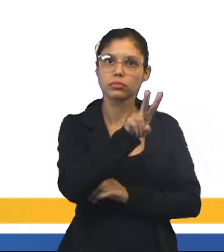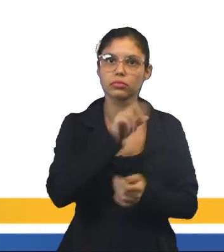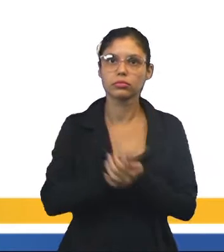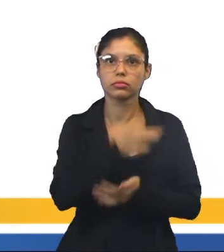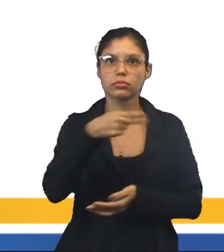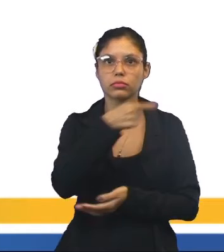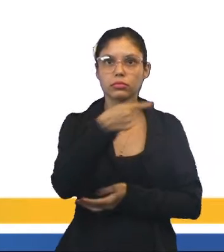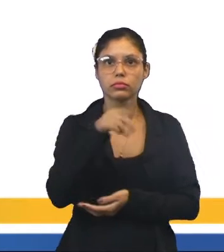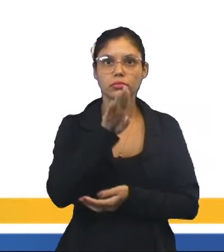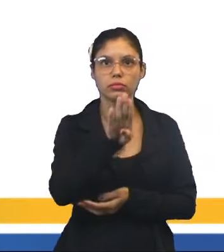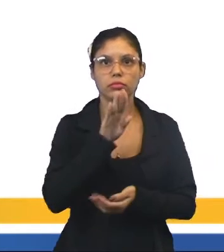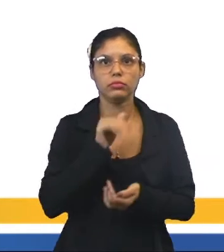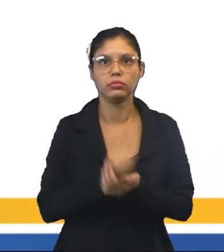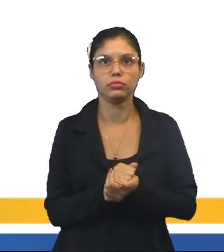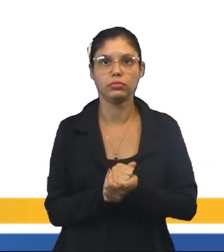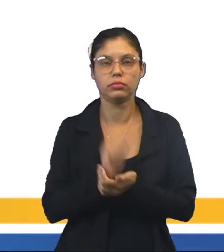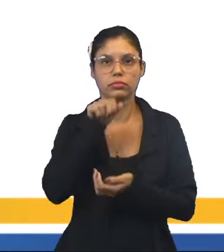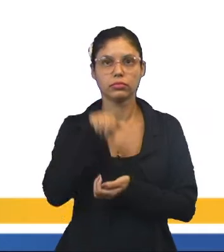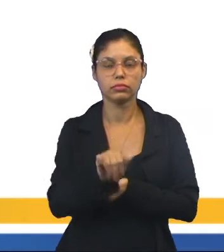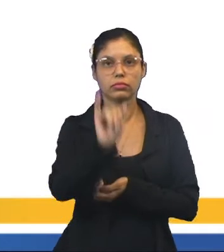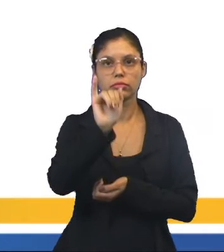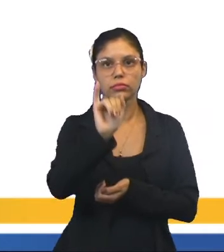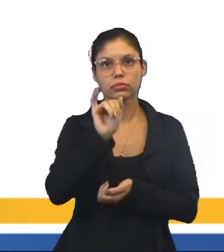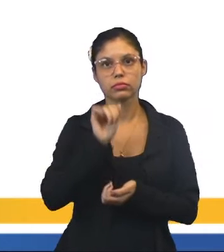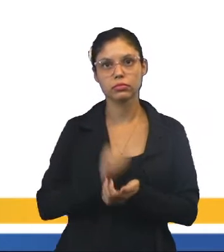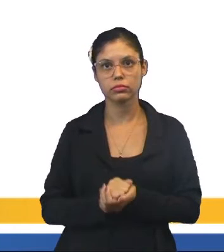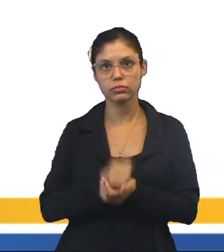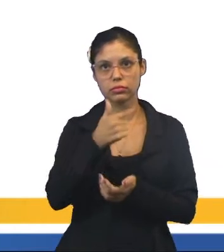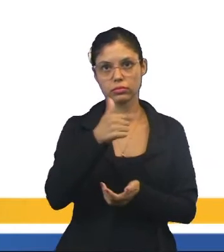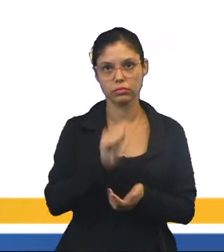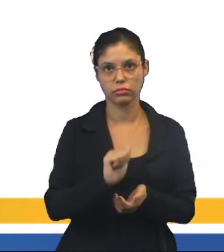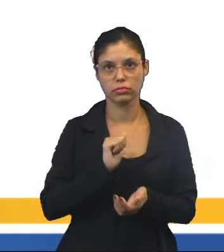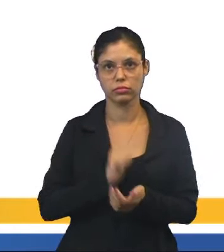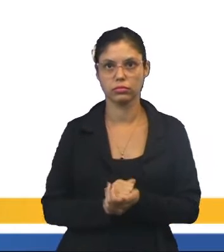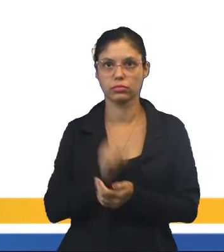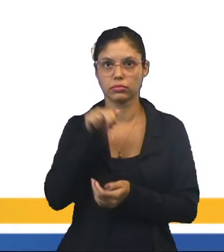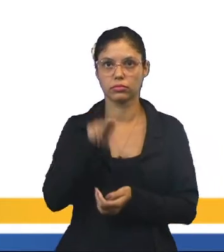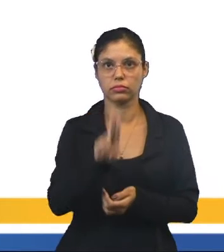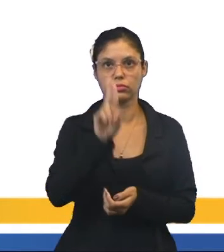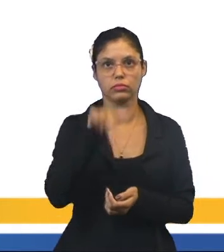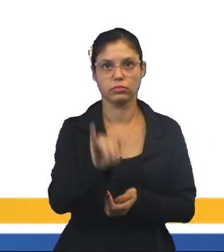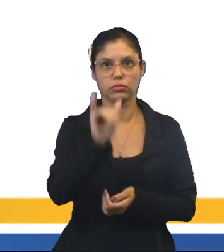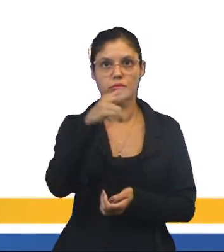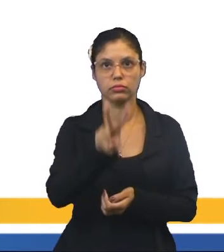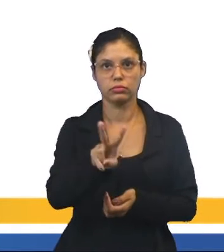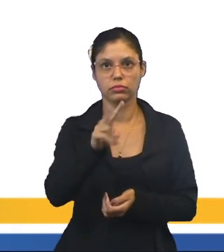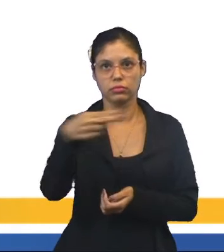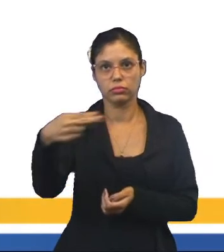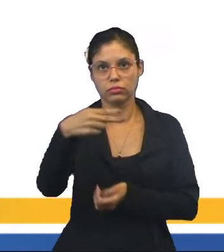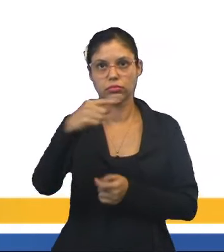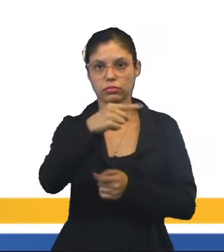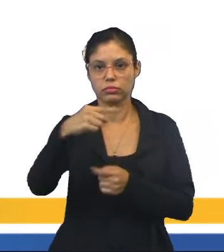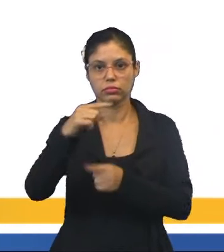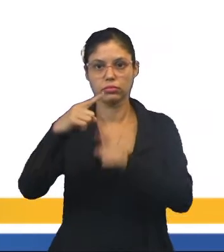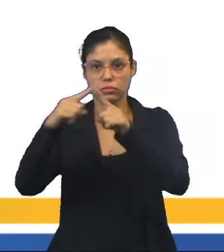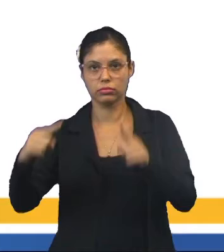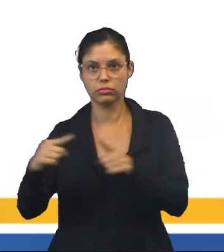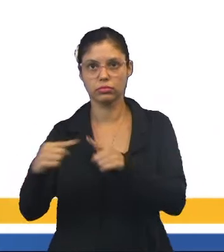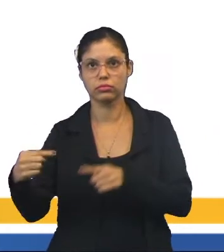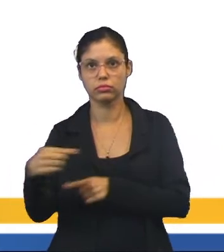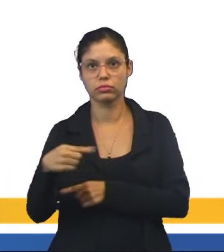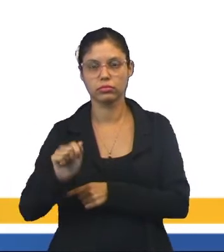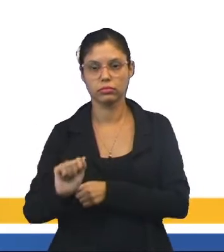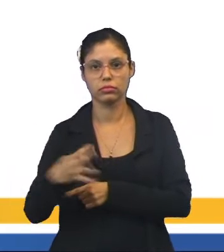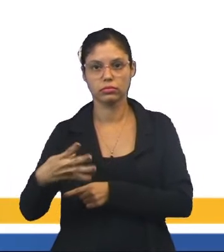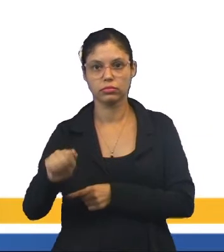XV é igual a menos B sobre 2A e YV é igual a menos